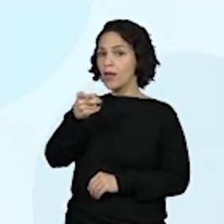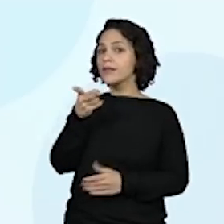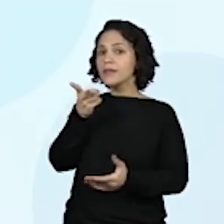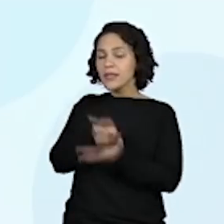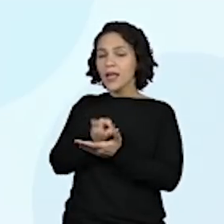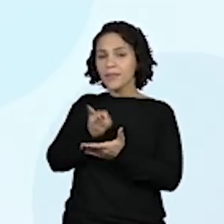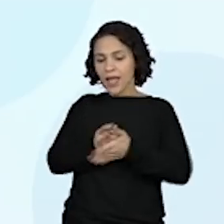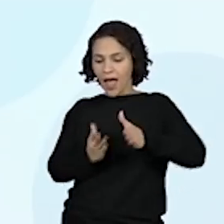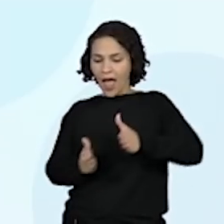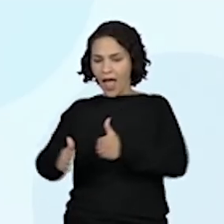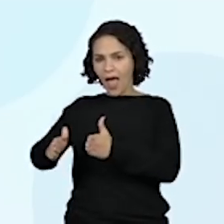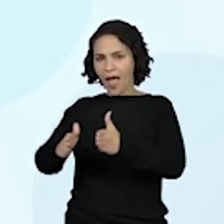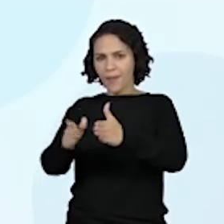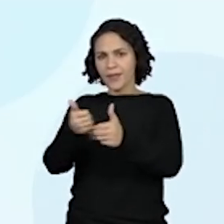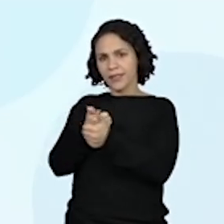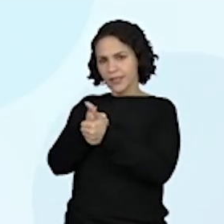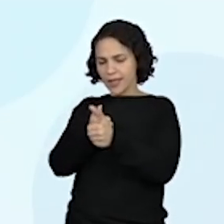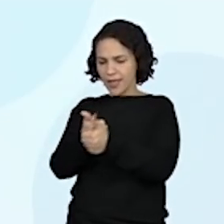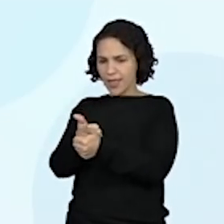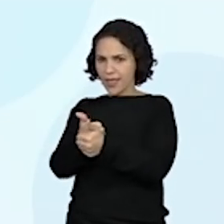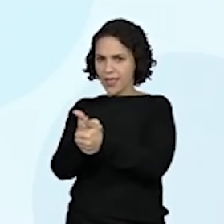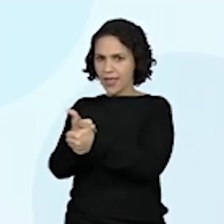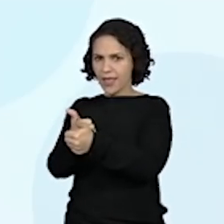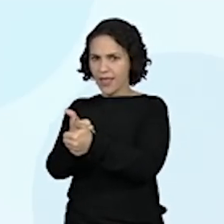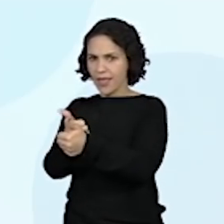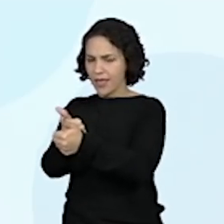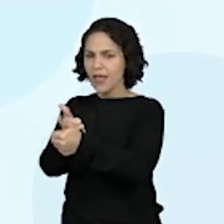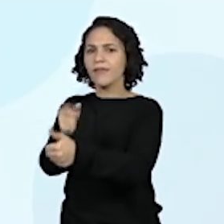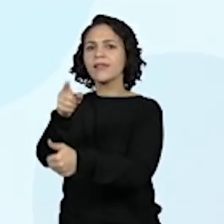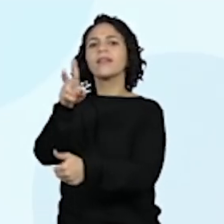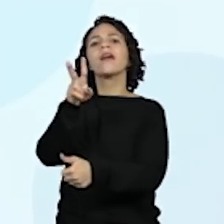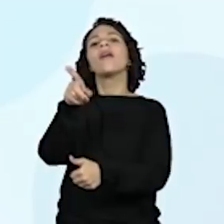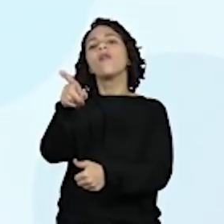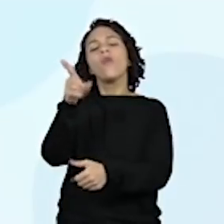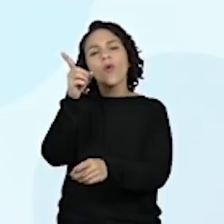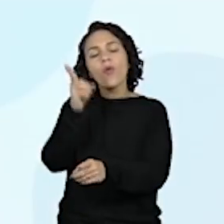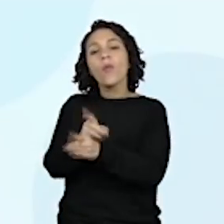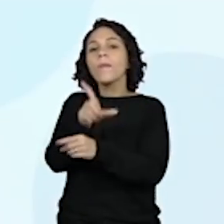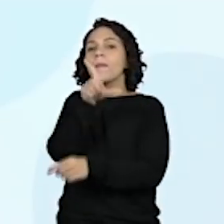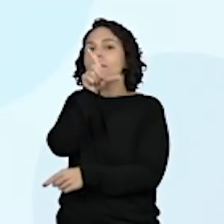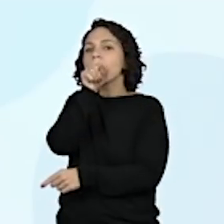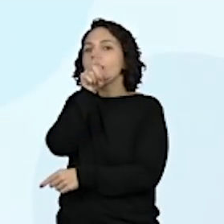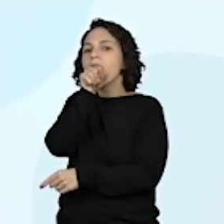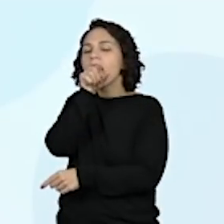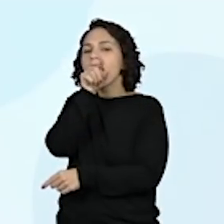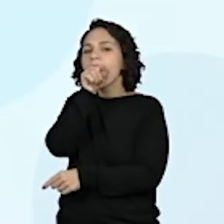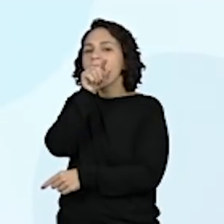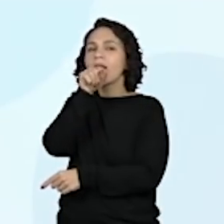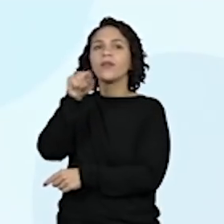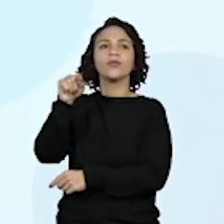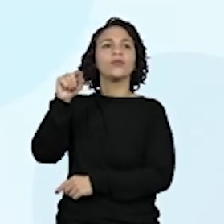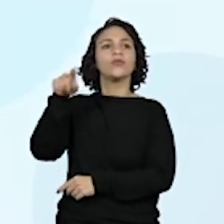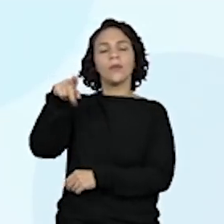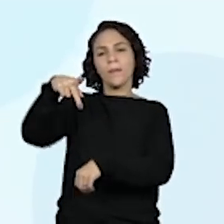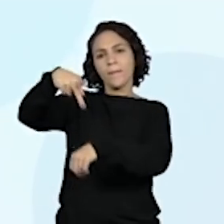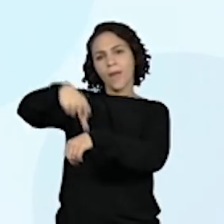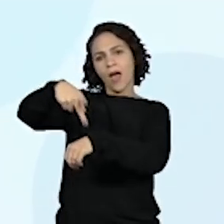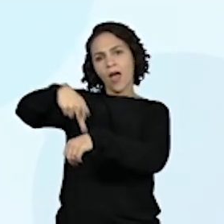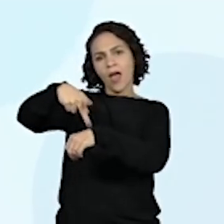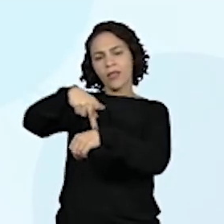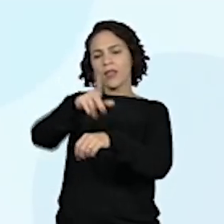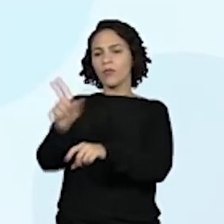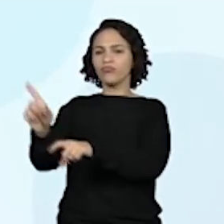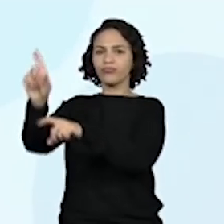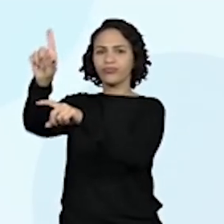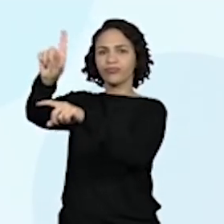pela trilha. Em algum momento você vai encontrar um pássaro pousado em uma grande pedra.